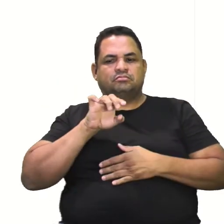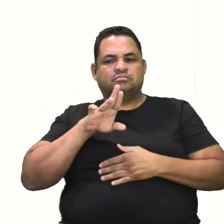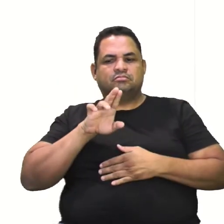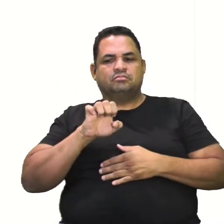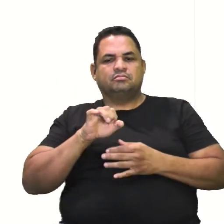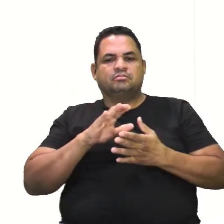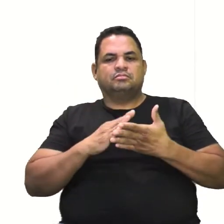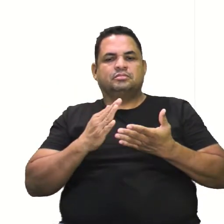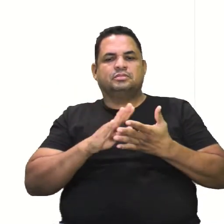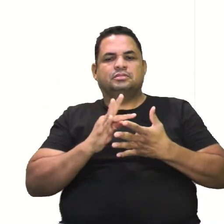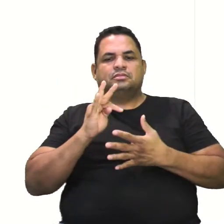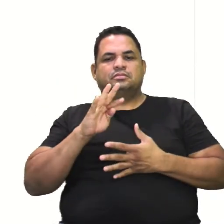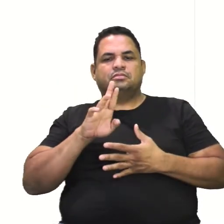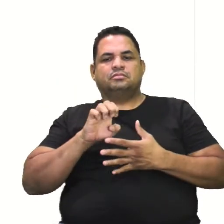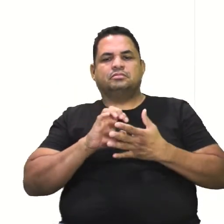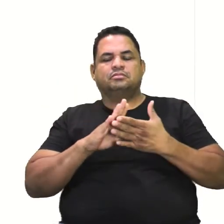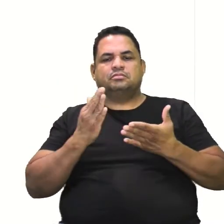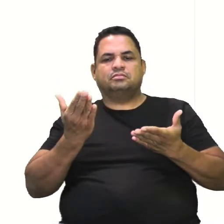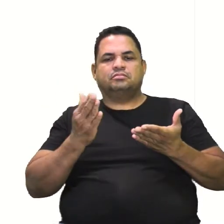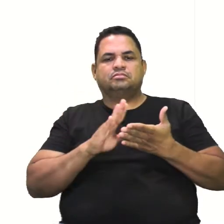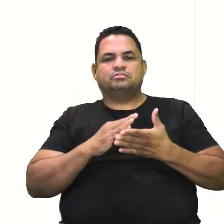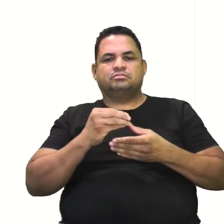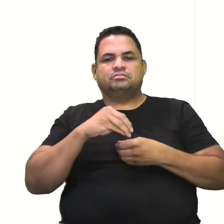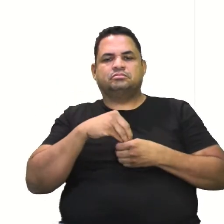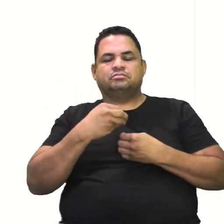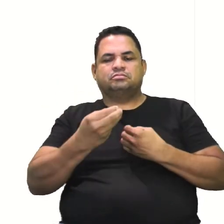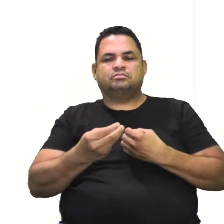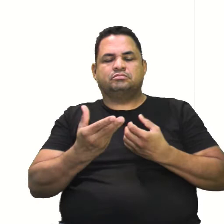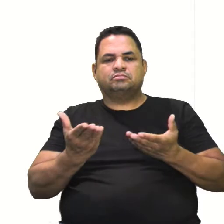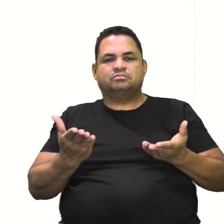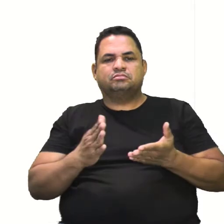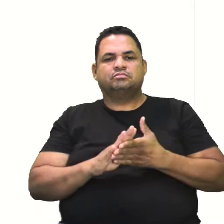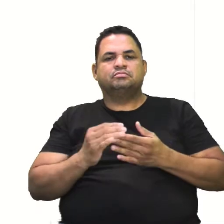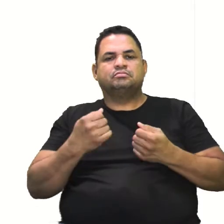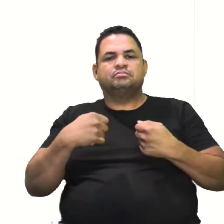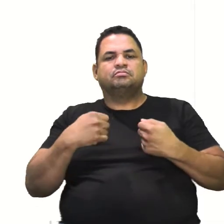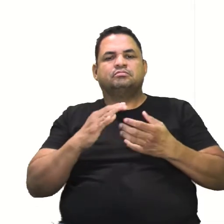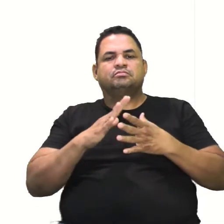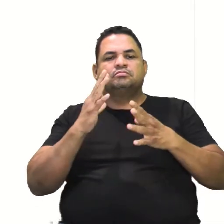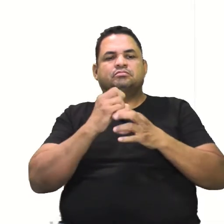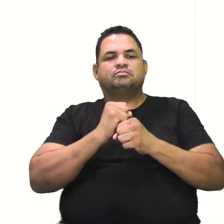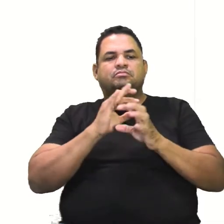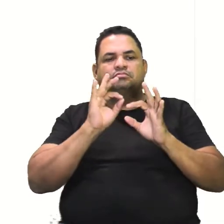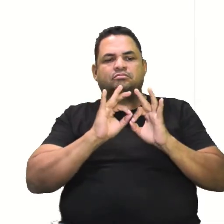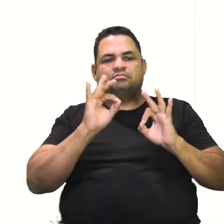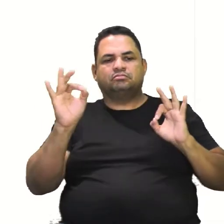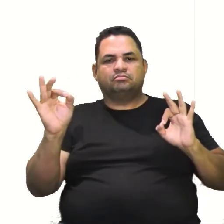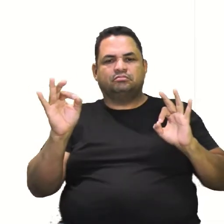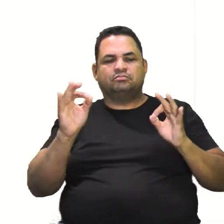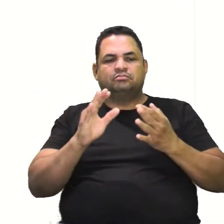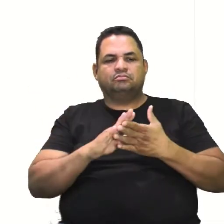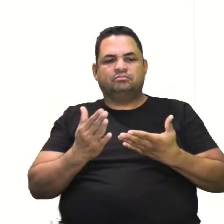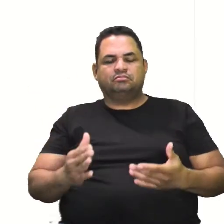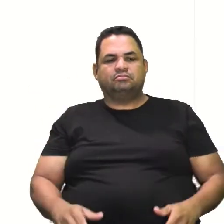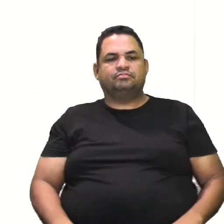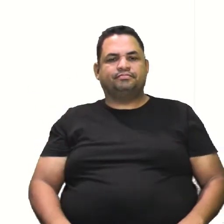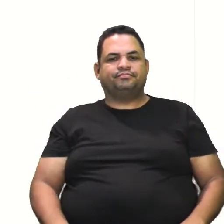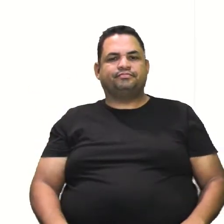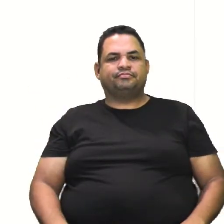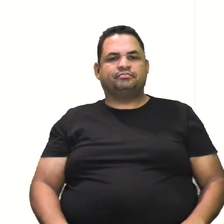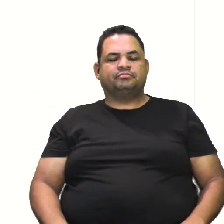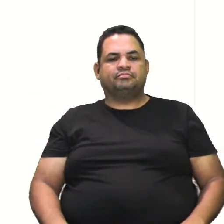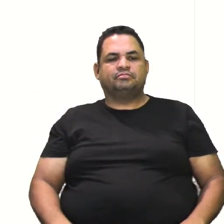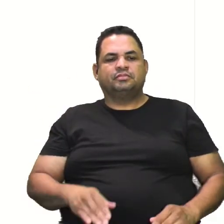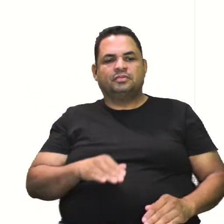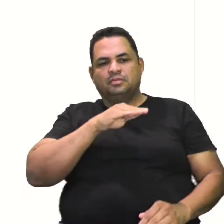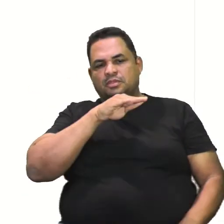secante, se ela vai ser tangente ou se ela vai ser externa. Então, a gente tem que calcular aquela distância lá entre um ponto, que é o centro,